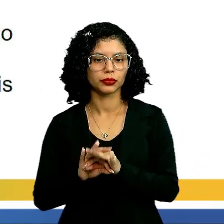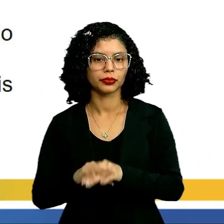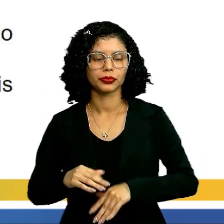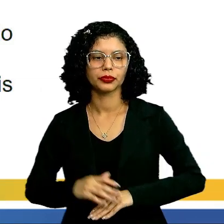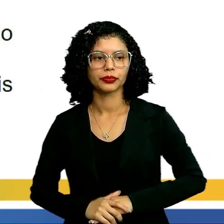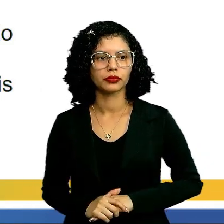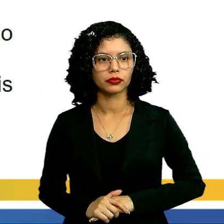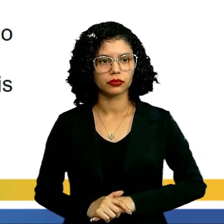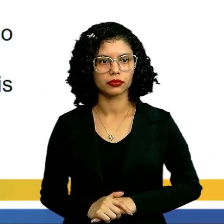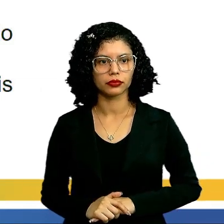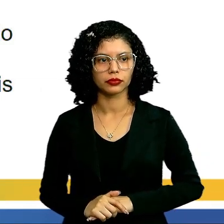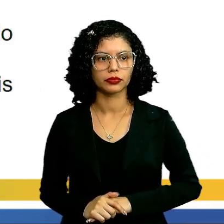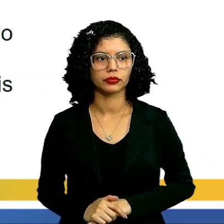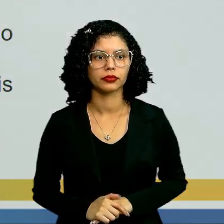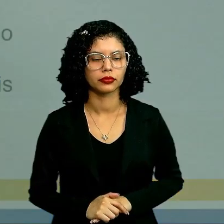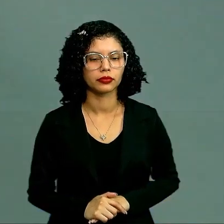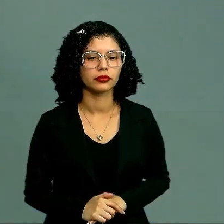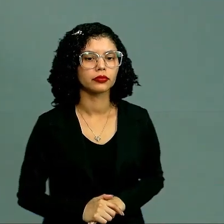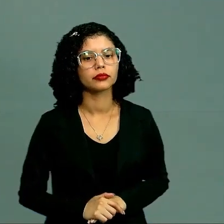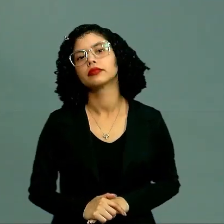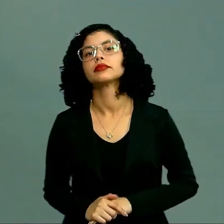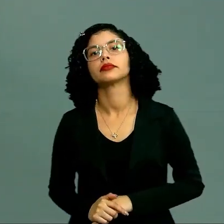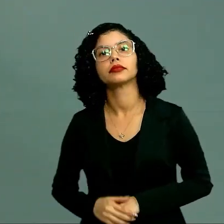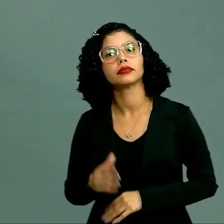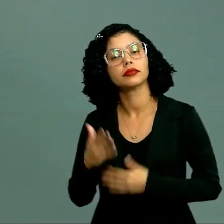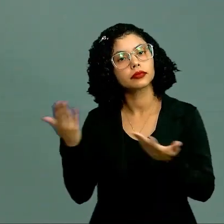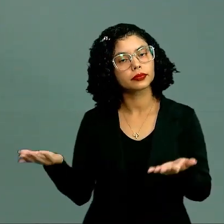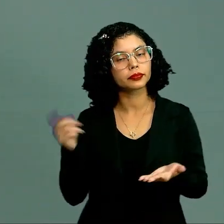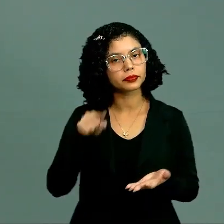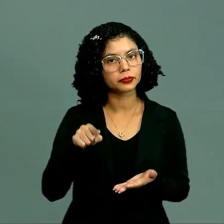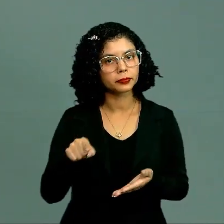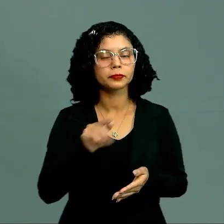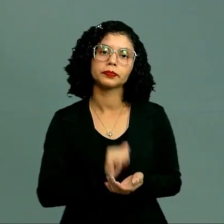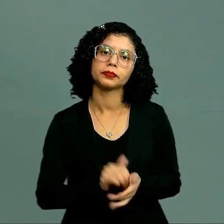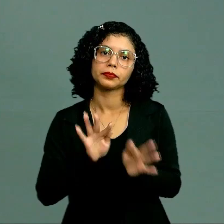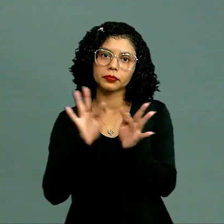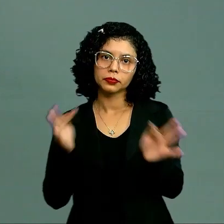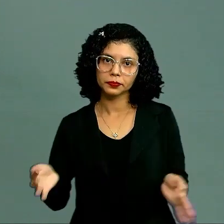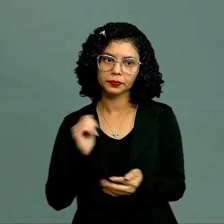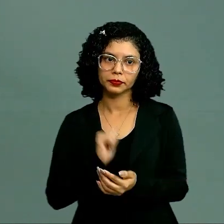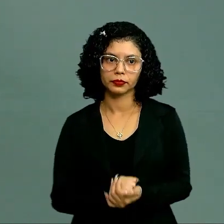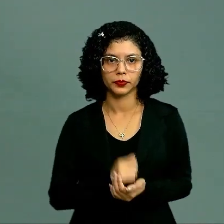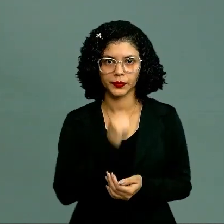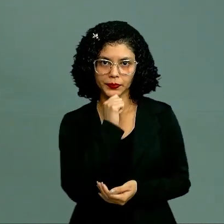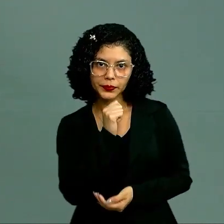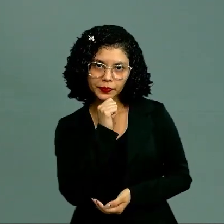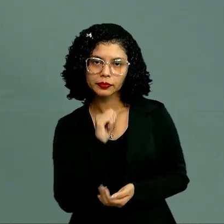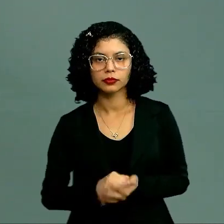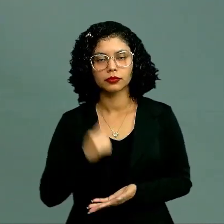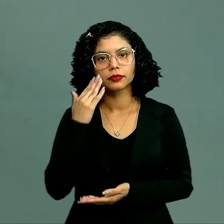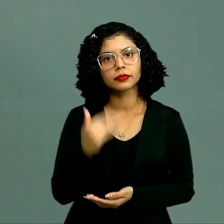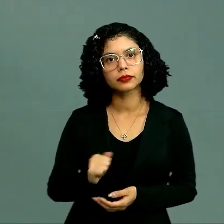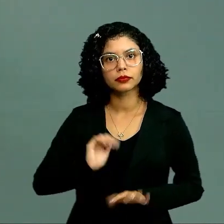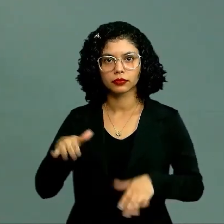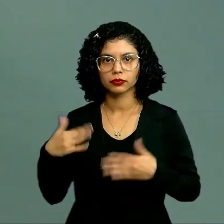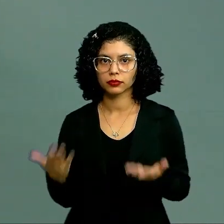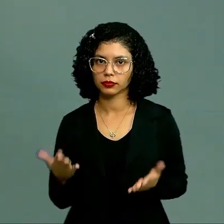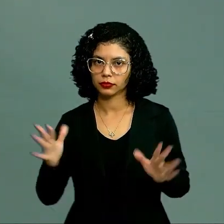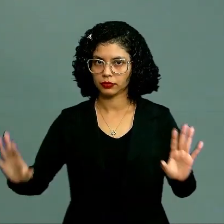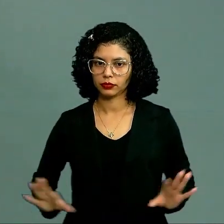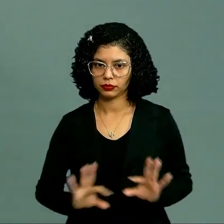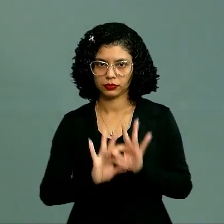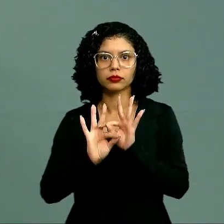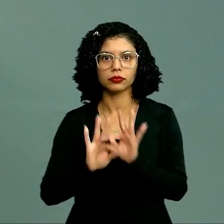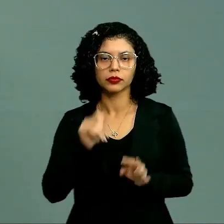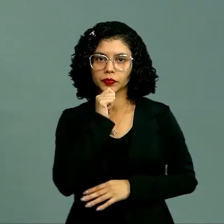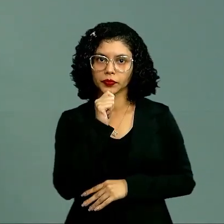uma relação de. Então, assim, nós temos aí uma oração, e nessa oração eu quero saber que tipo de